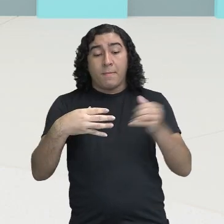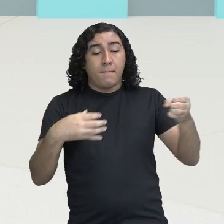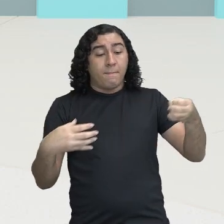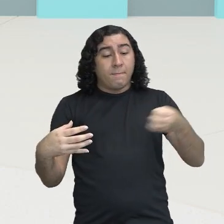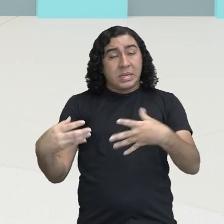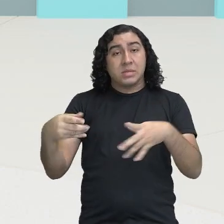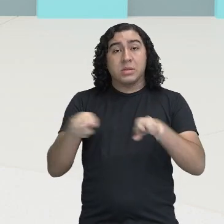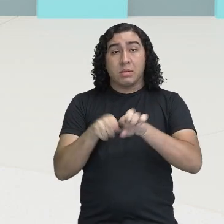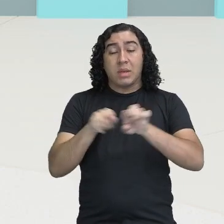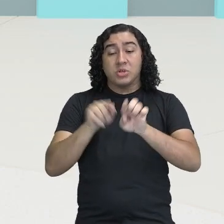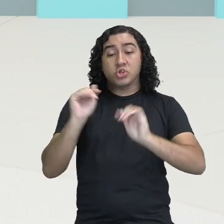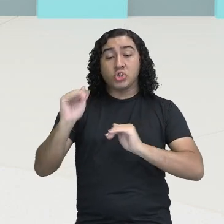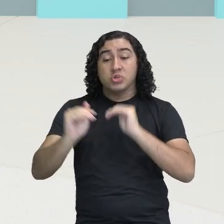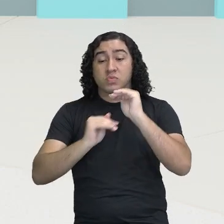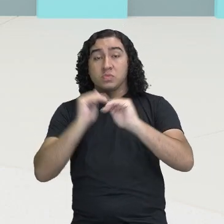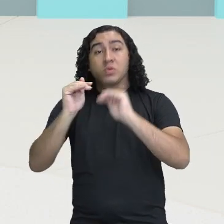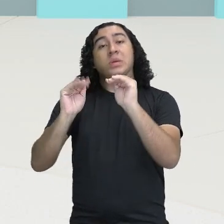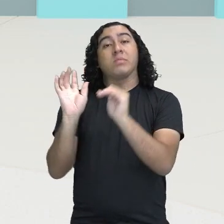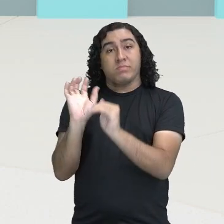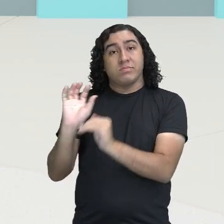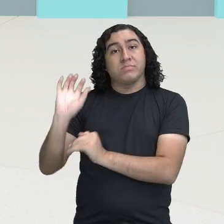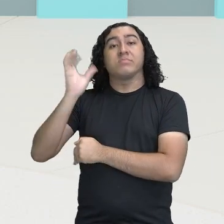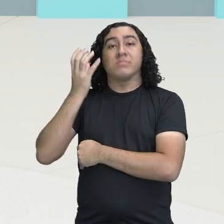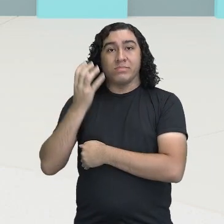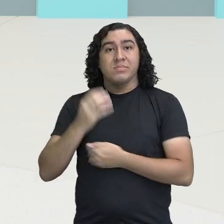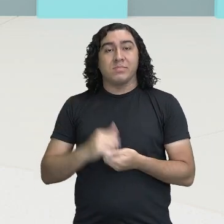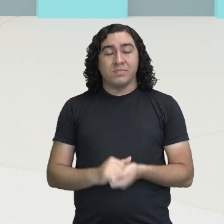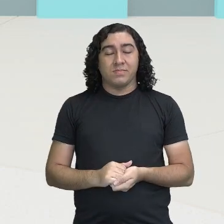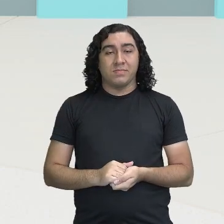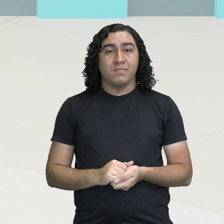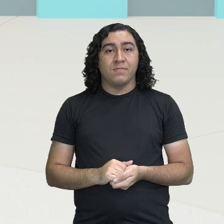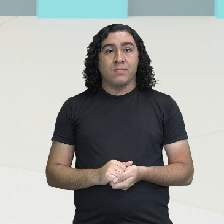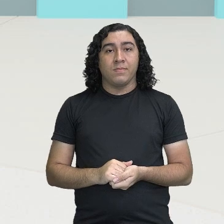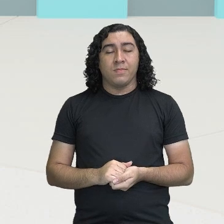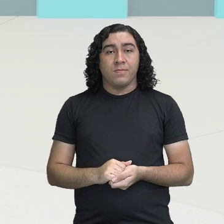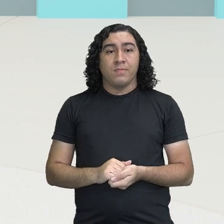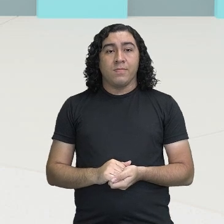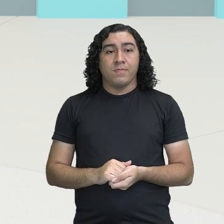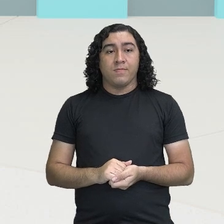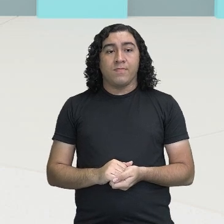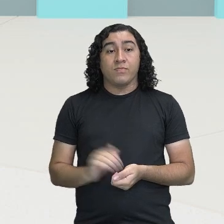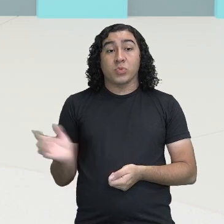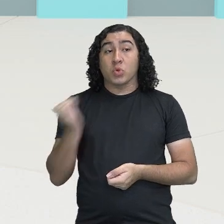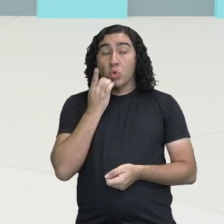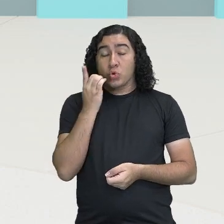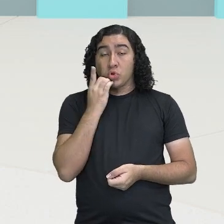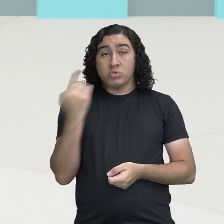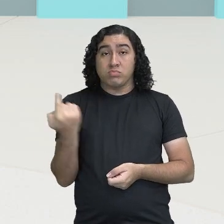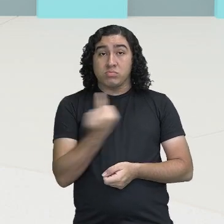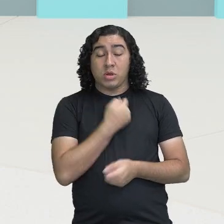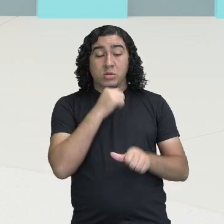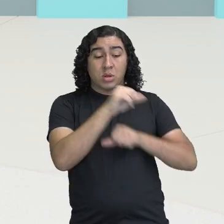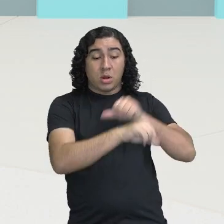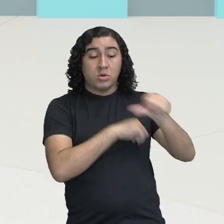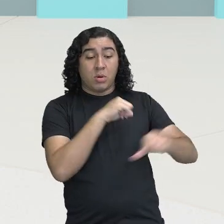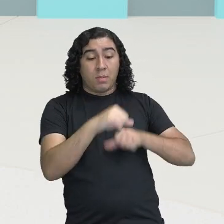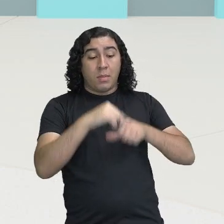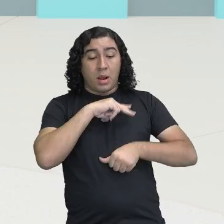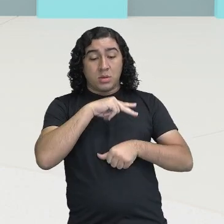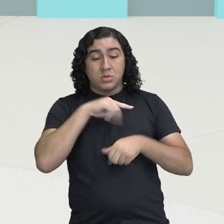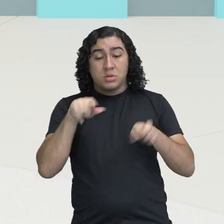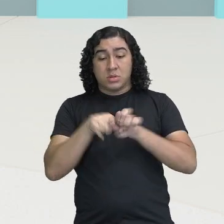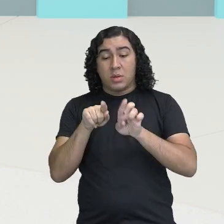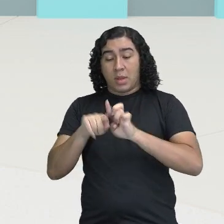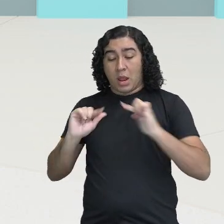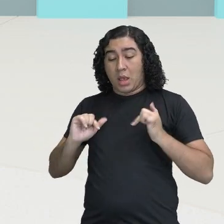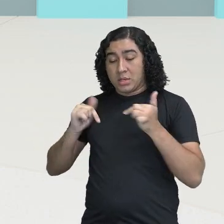questões evolutivas foram acontecendo, né? Então, a cada dia vamos nos transformando e transformando as nossas